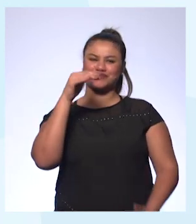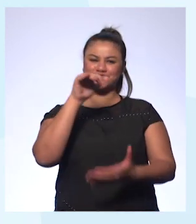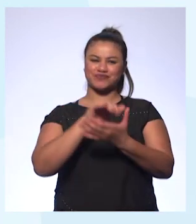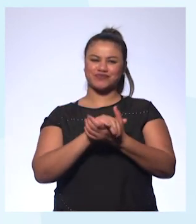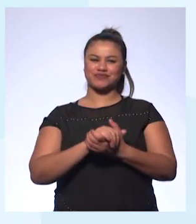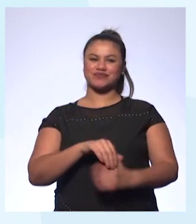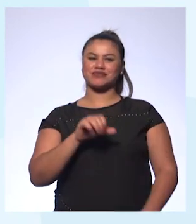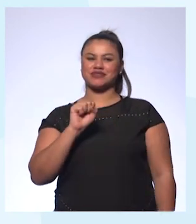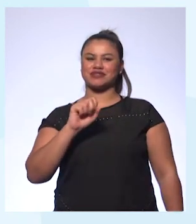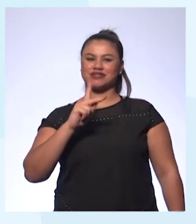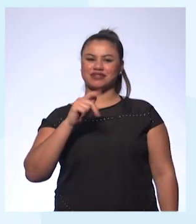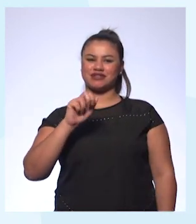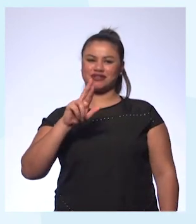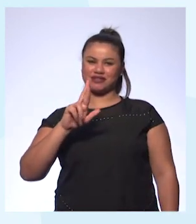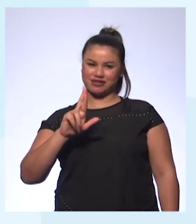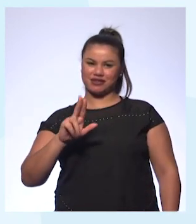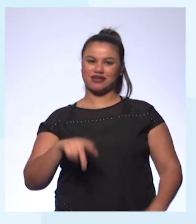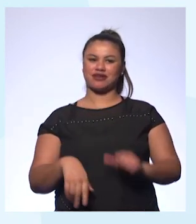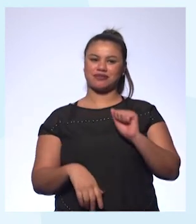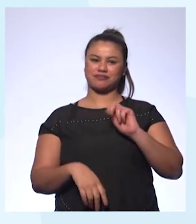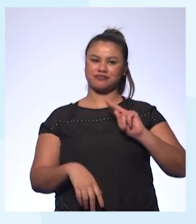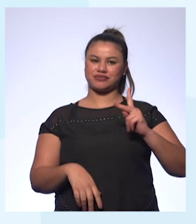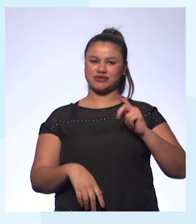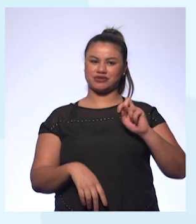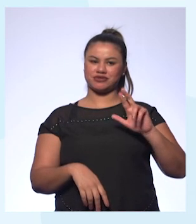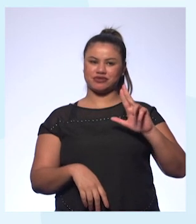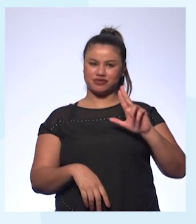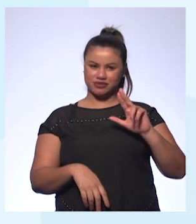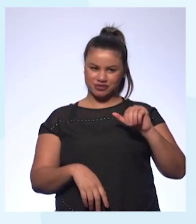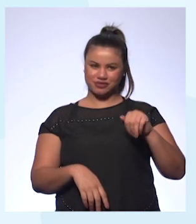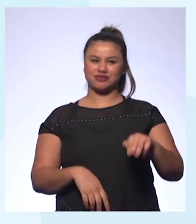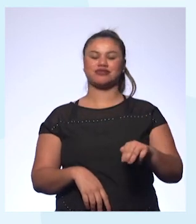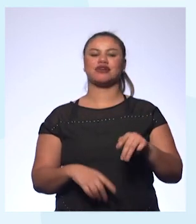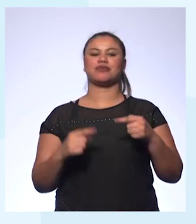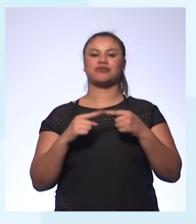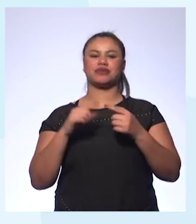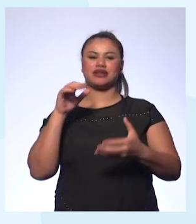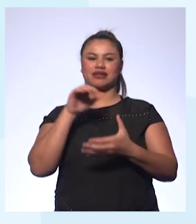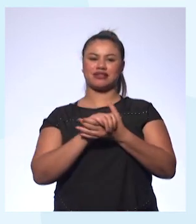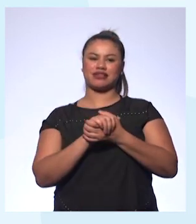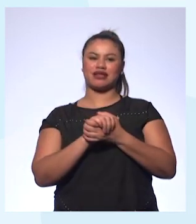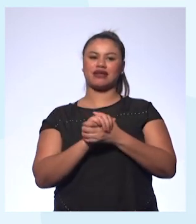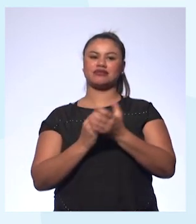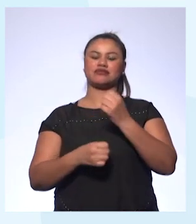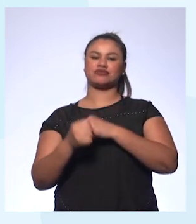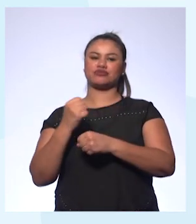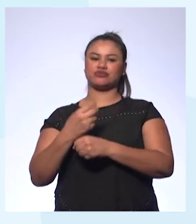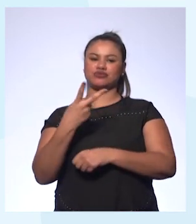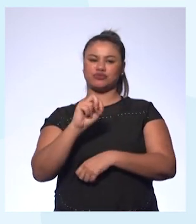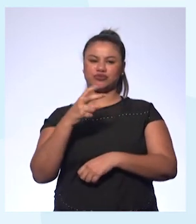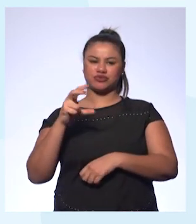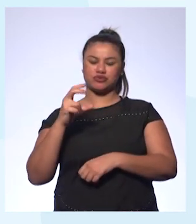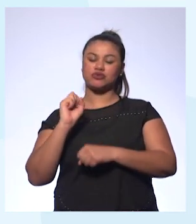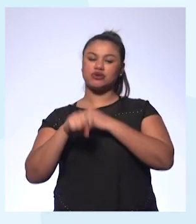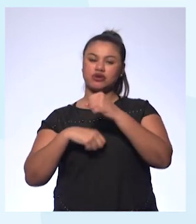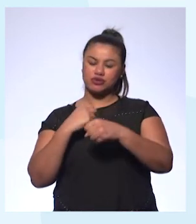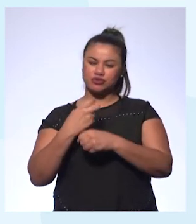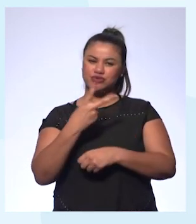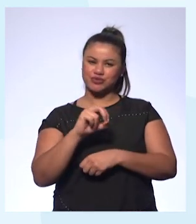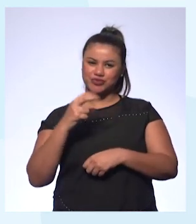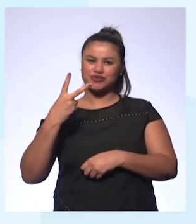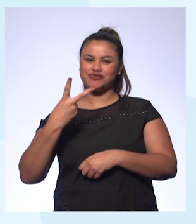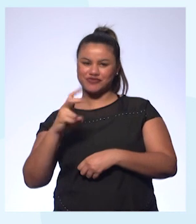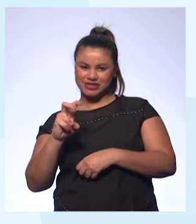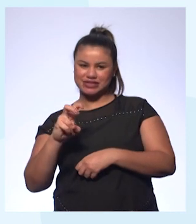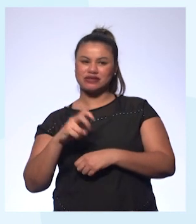Serra e never ran E aí get married é casar e aí tem a data só que tá estão faltando algumas palavras aí você